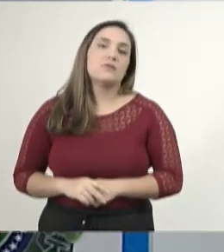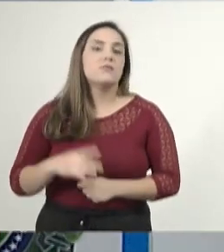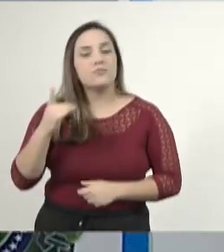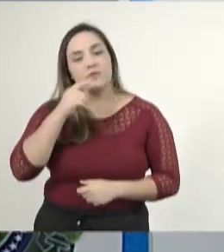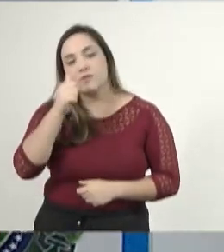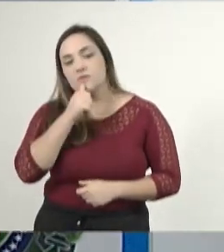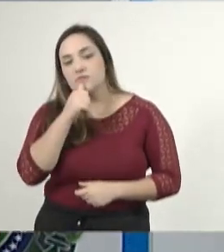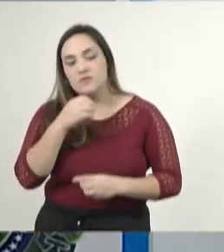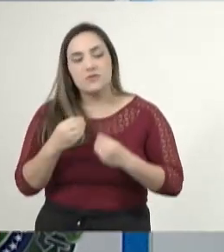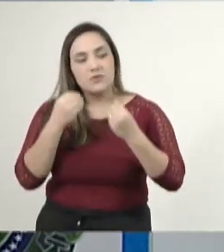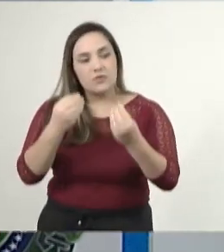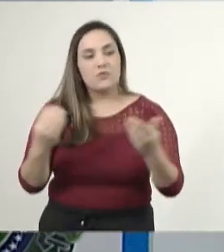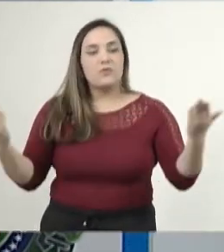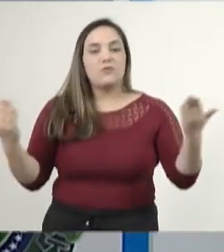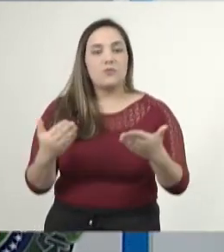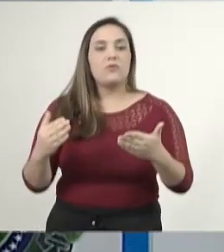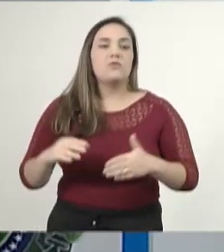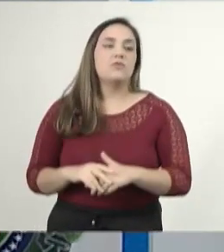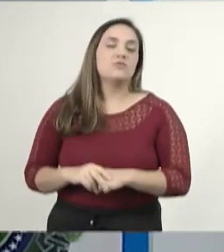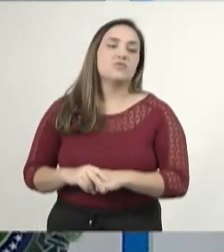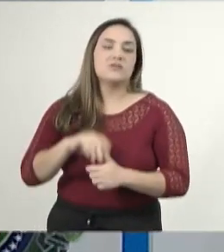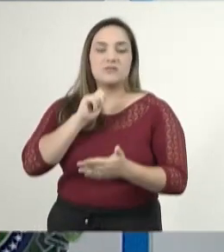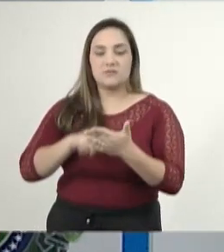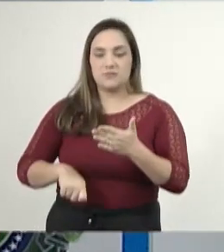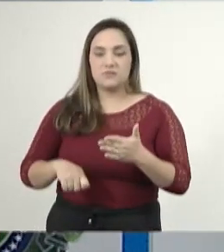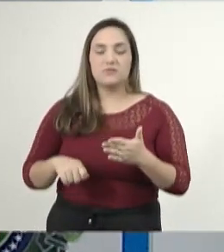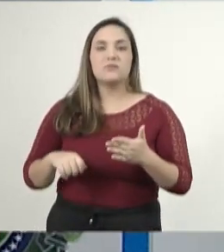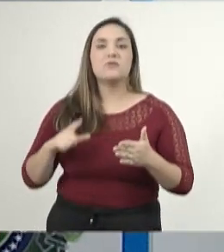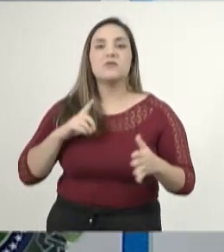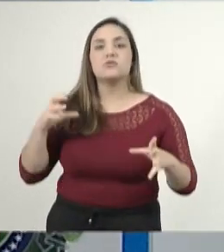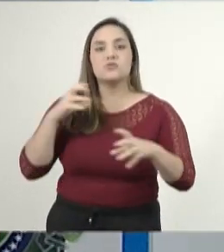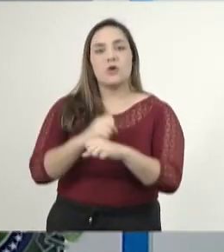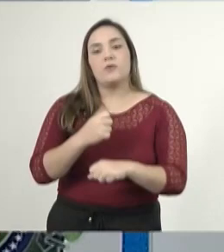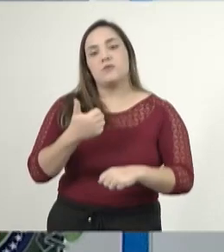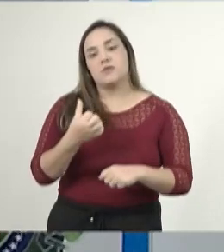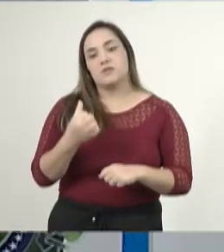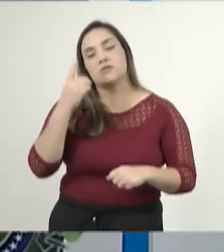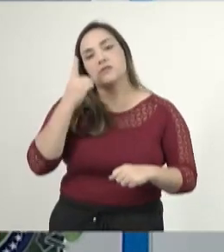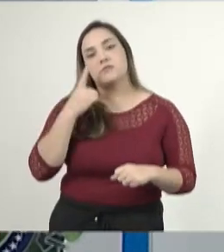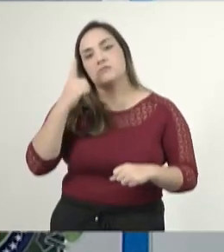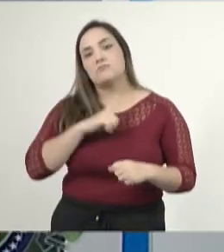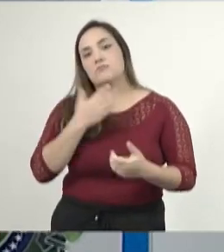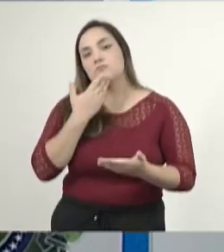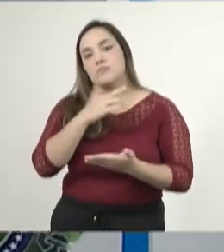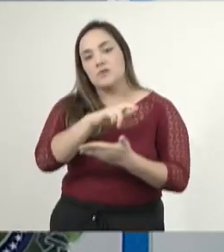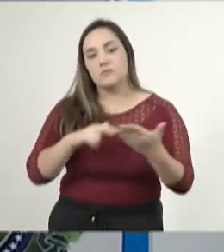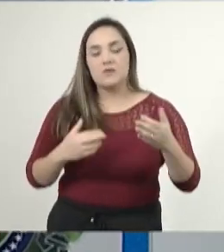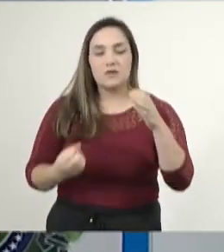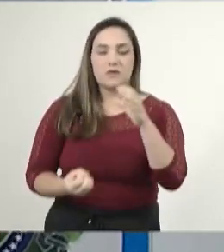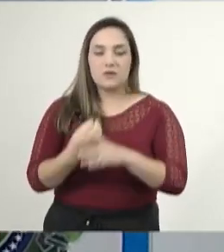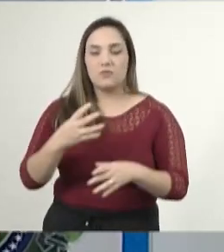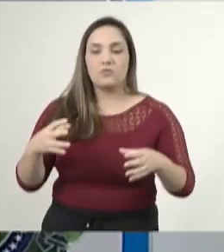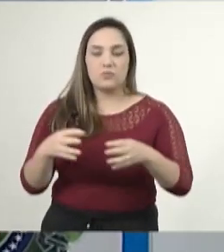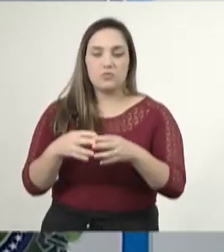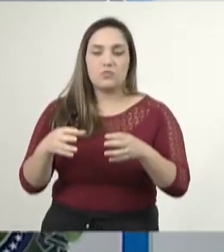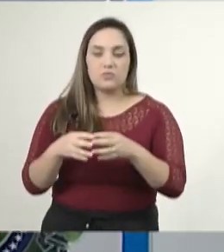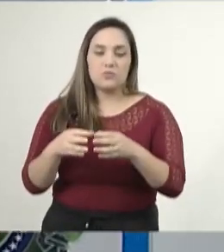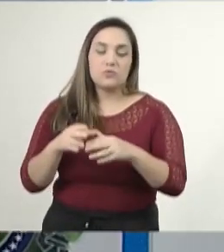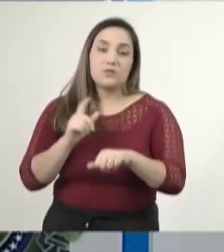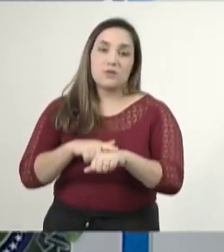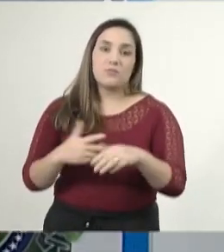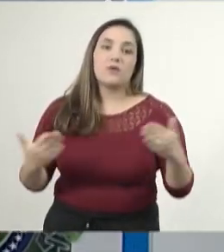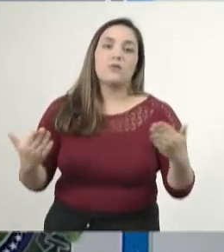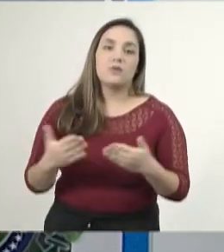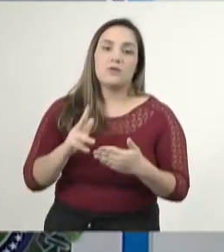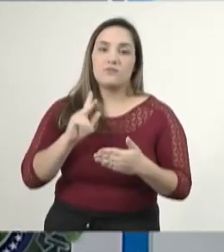Razuc entregou hoje à mesa diretora, com assinatura de 16 parlamentares, um requerimento para a criação de uma comissão temporária